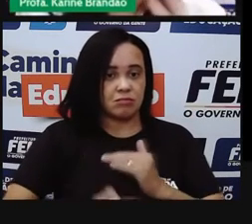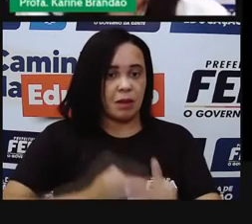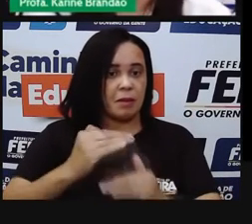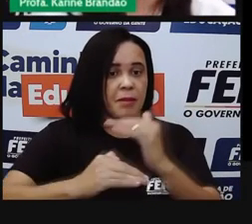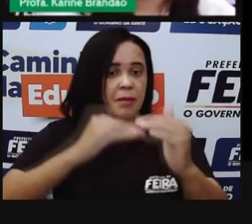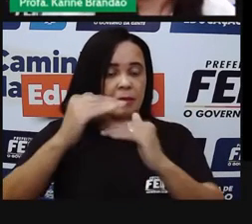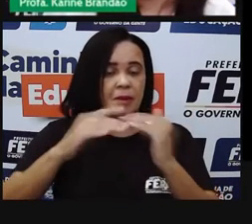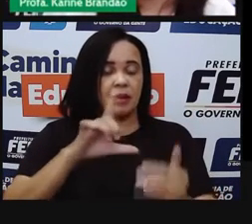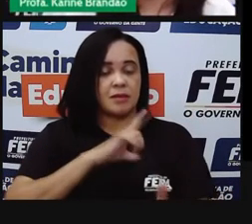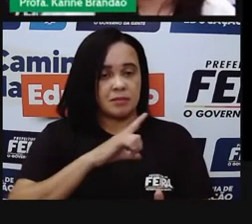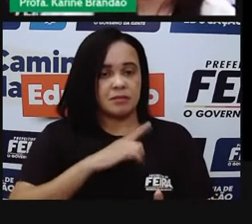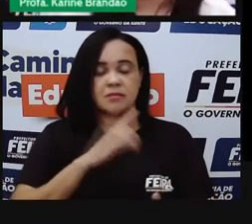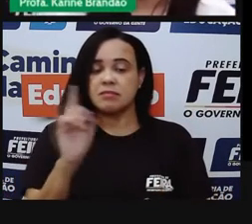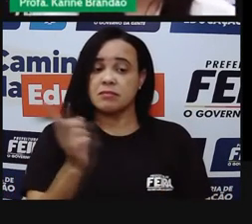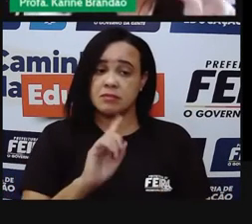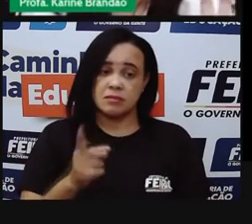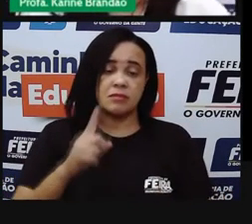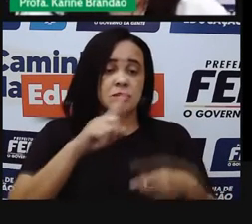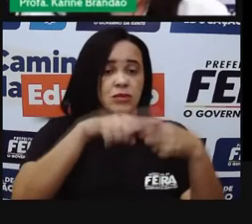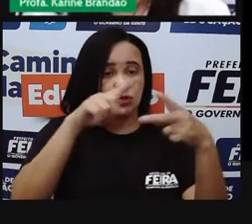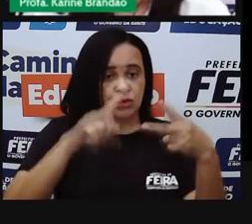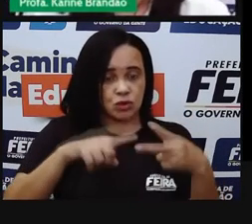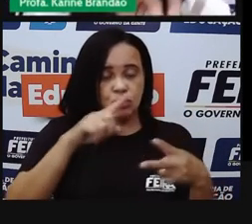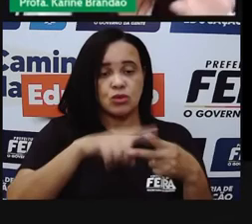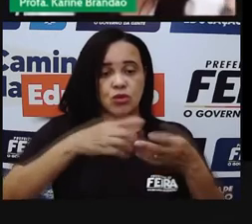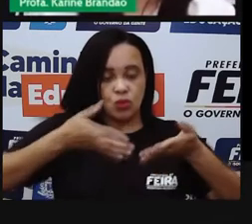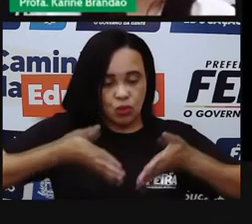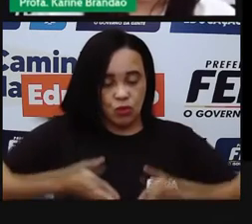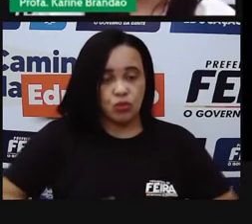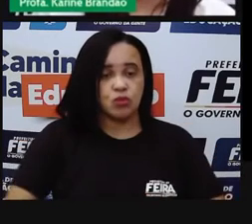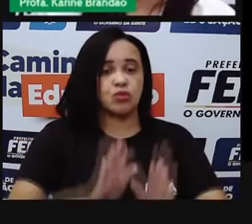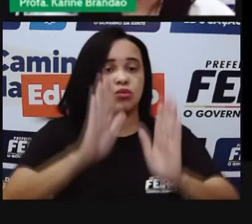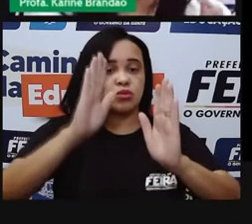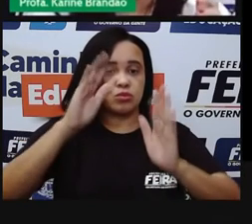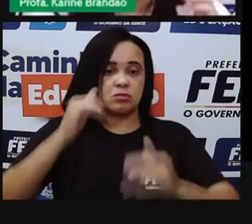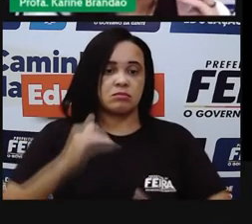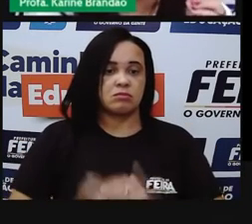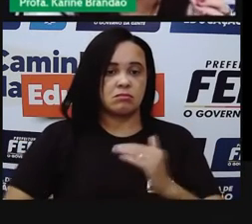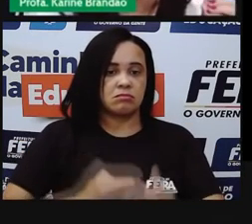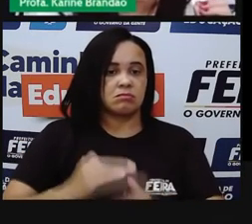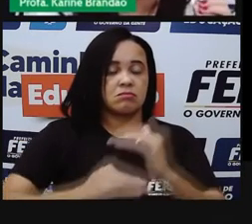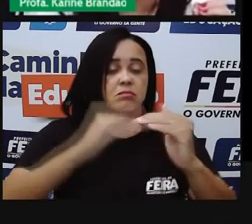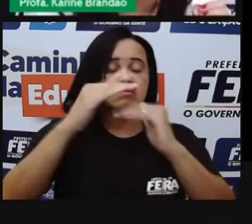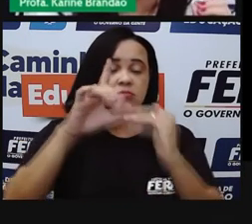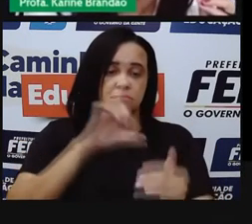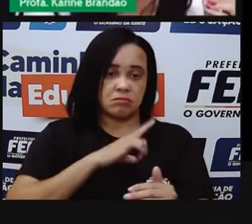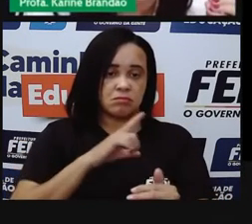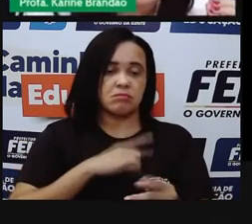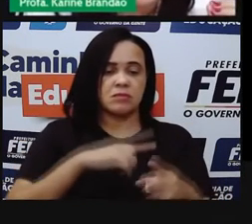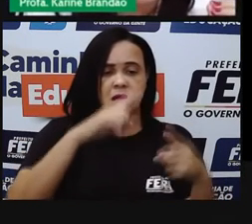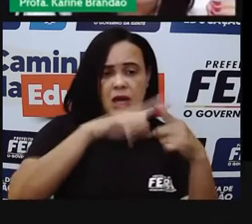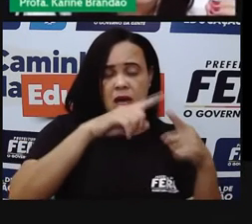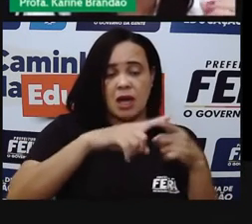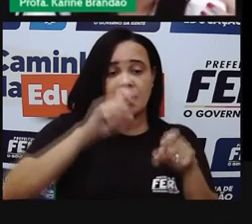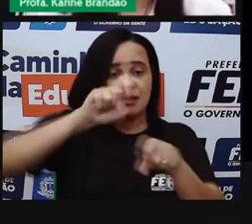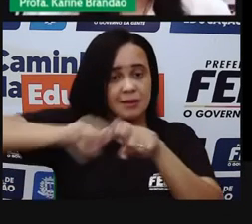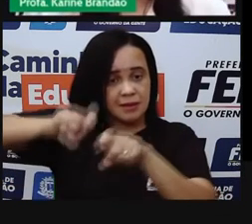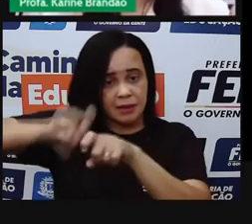Existem dois tipos de reprodução. A reprodução sexuada, ó, sexuada, vem de